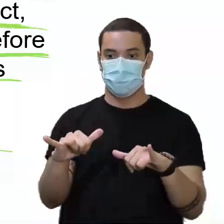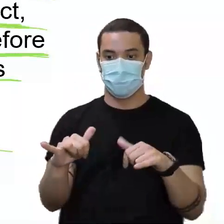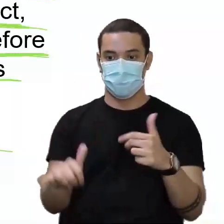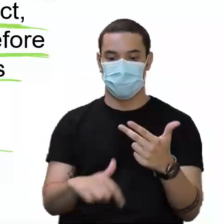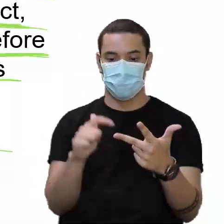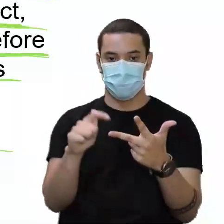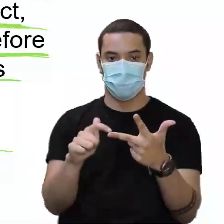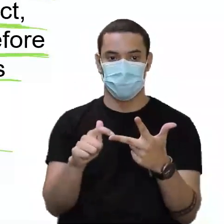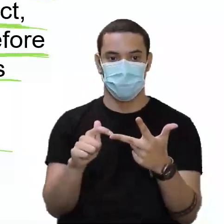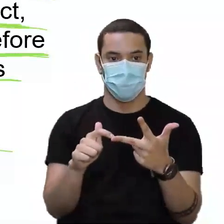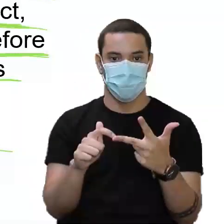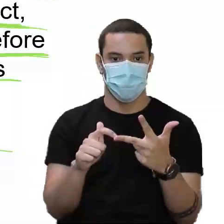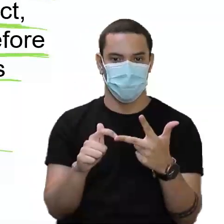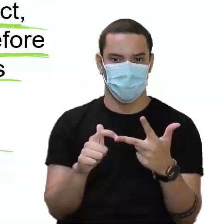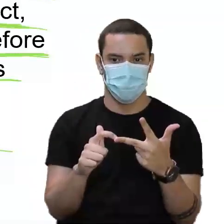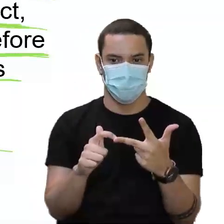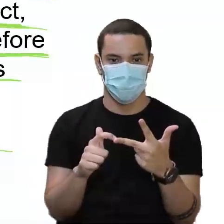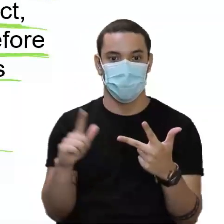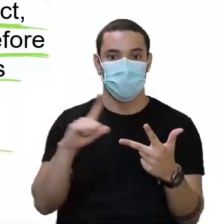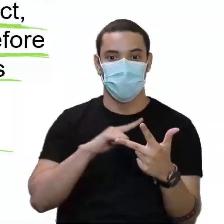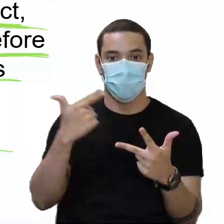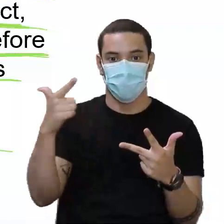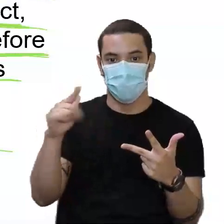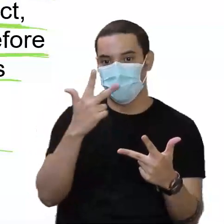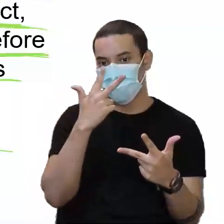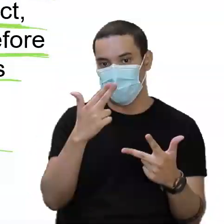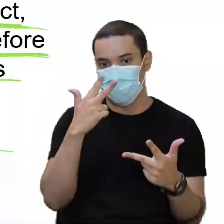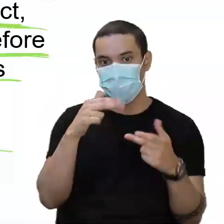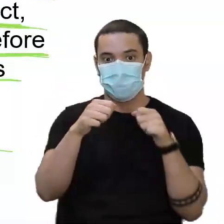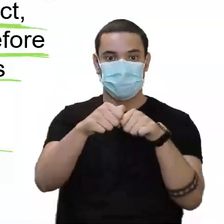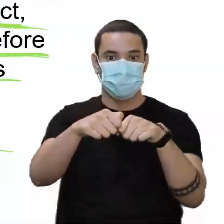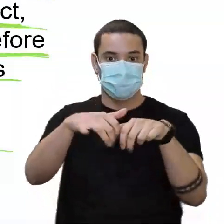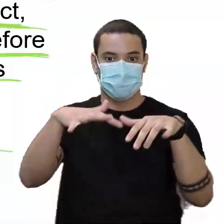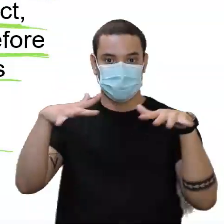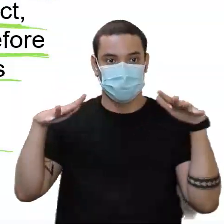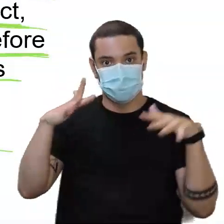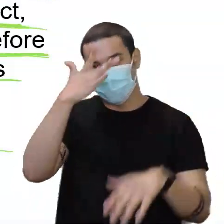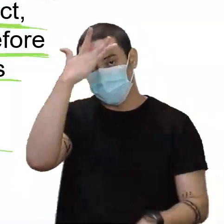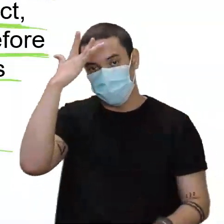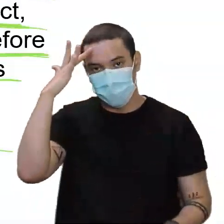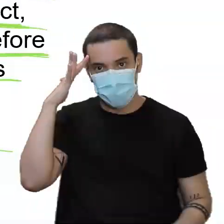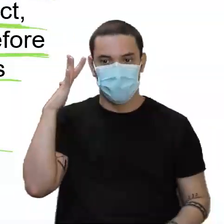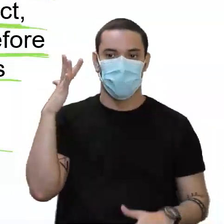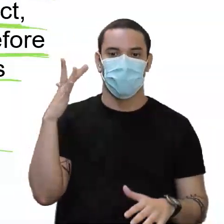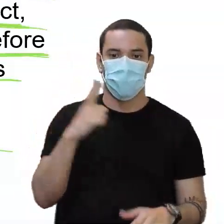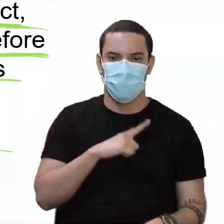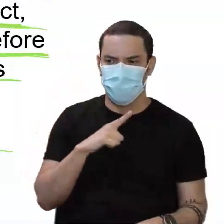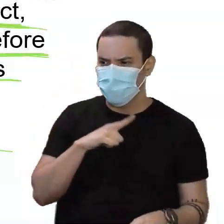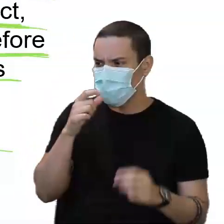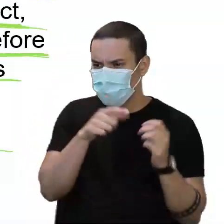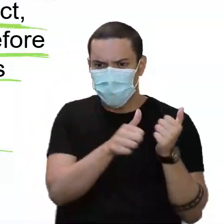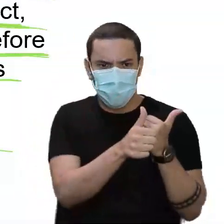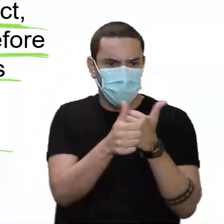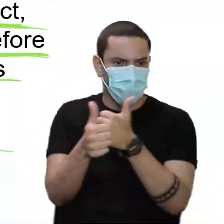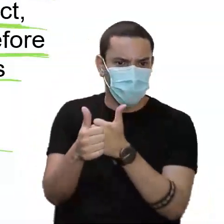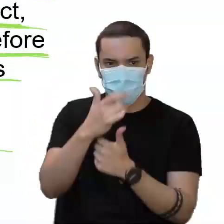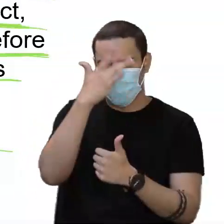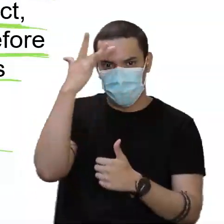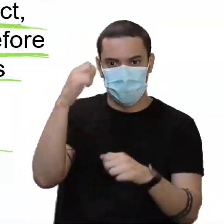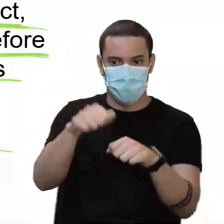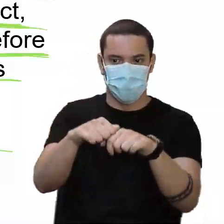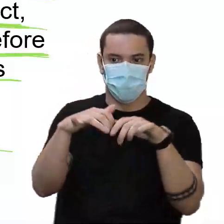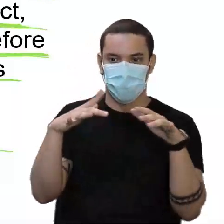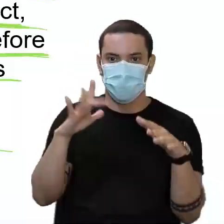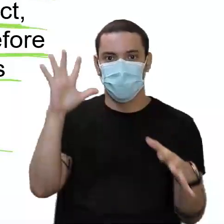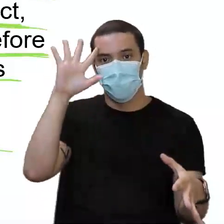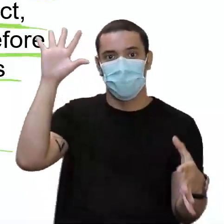tem audience, que parece audiência, mas na verdade é plateia, mas você imagina ali tal, será que tem a ver com plateia? Você faz a